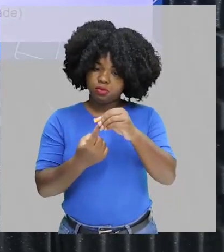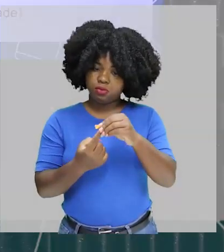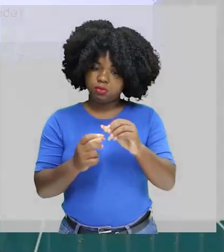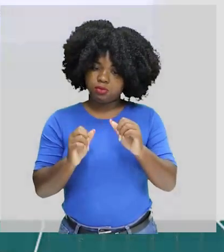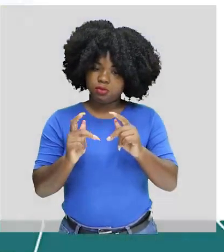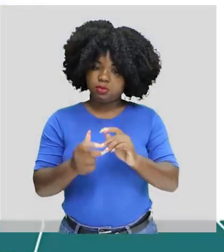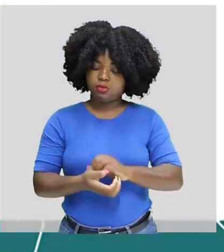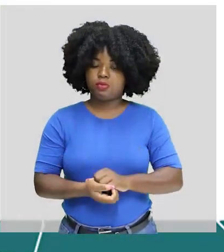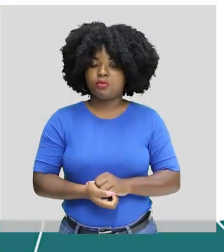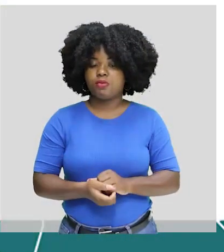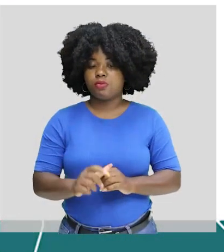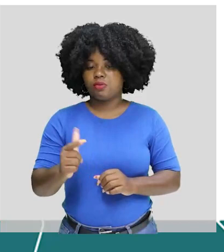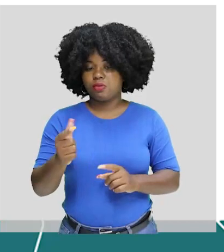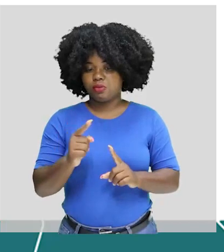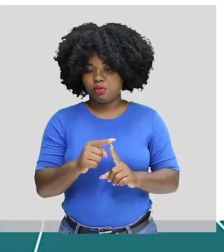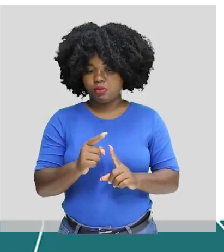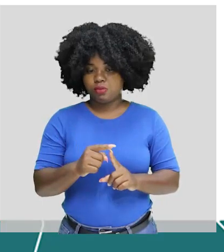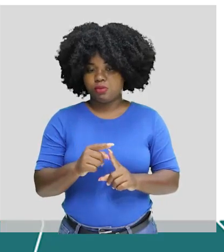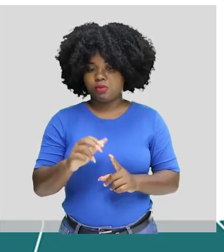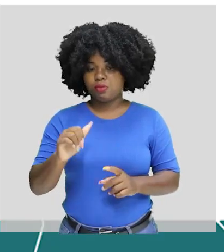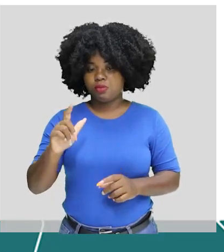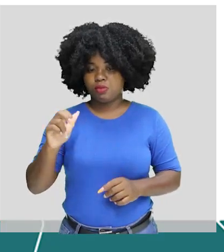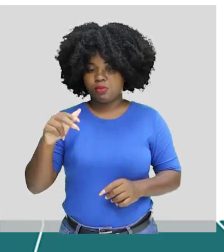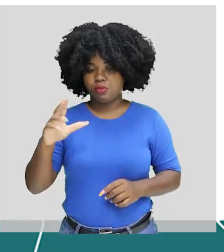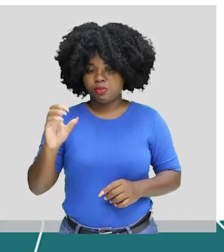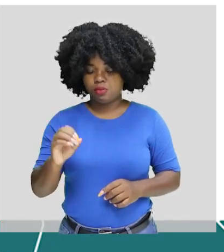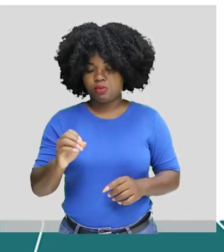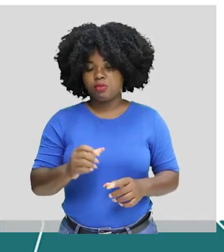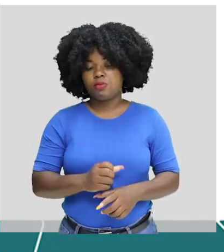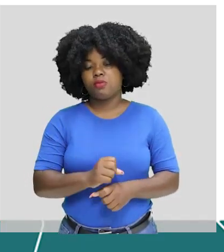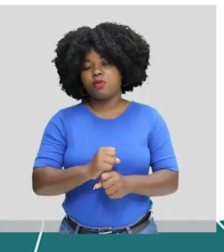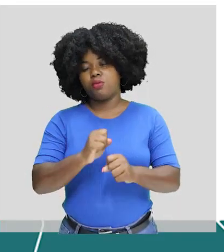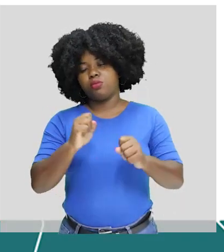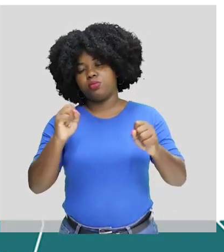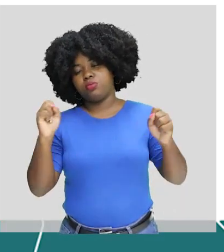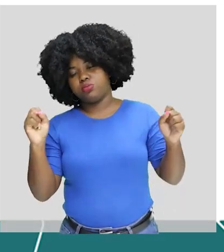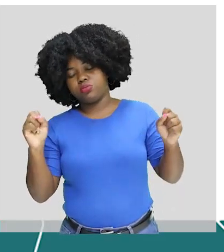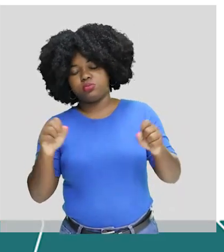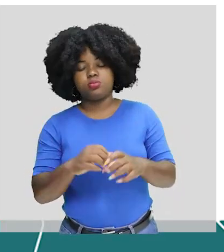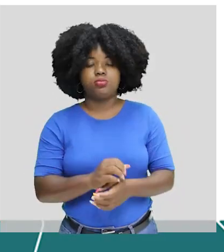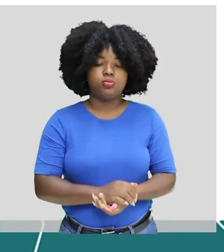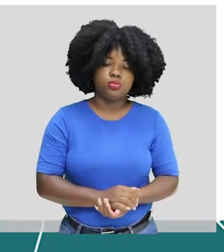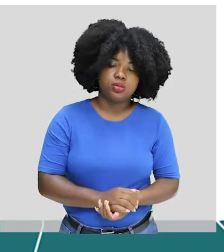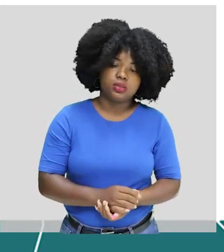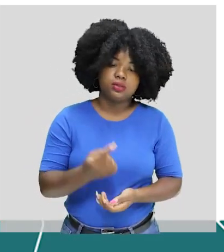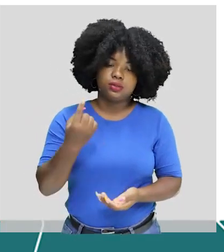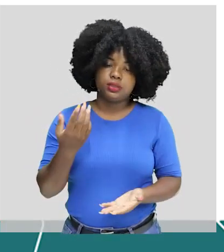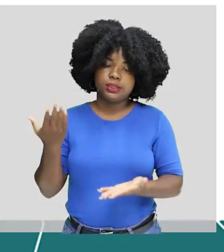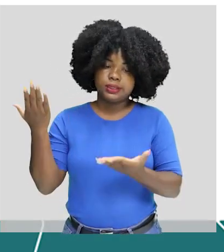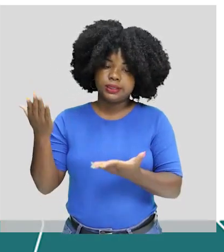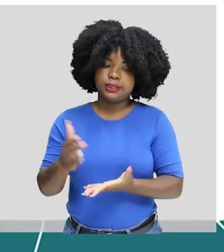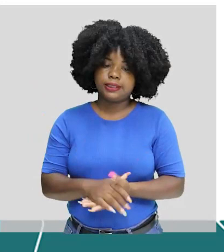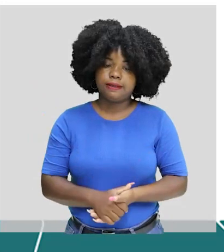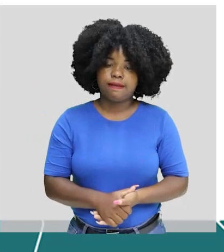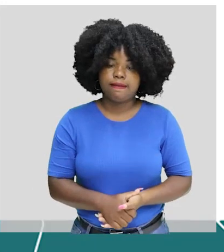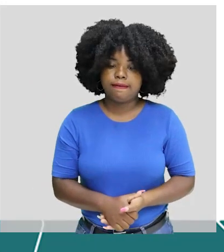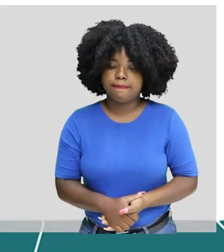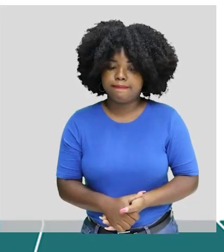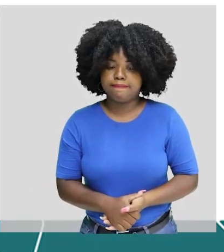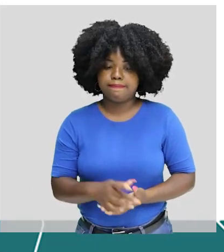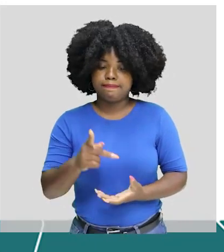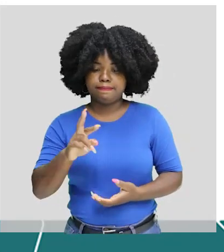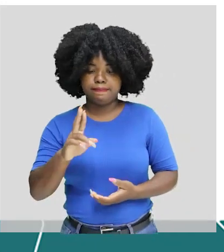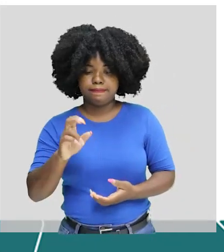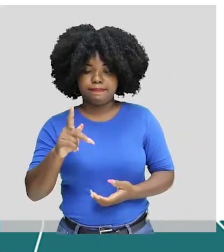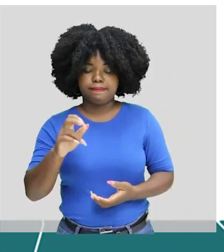produto. Agora, se tivermos cadeias maiores, né, por exemplo aqui, a cloração do